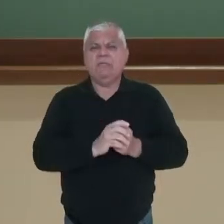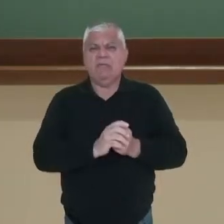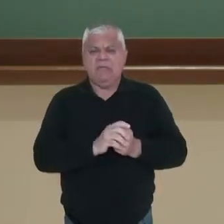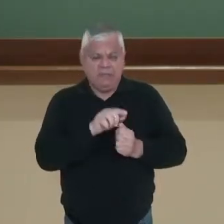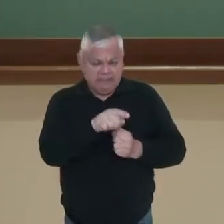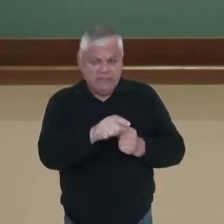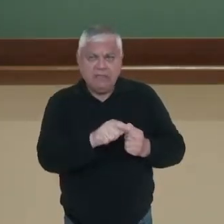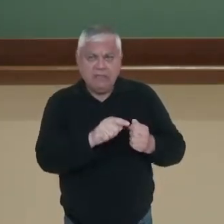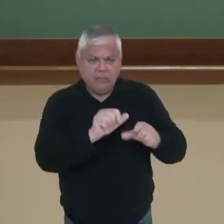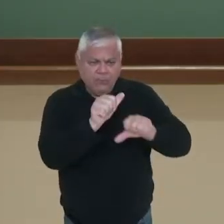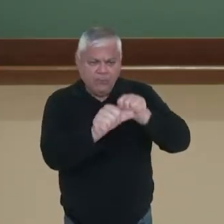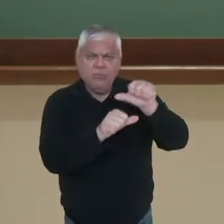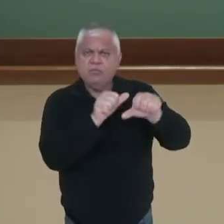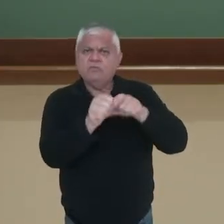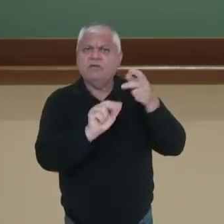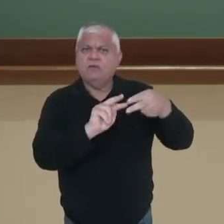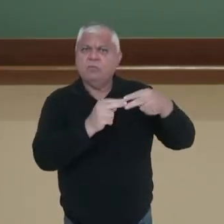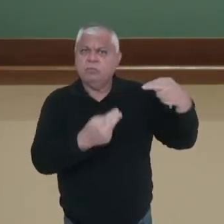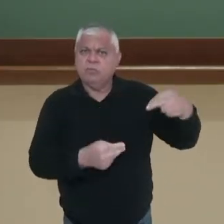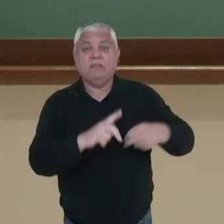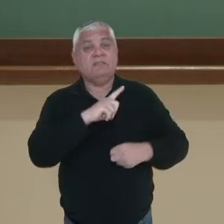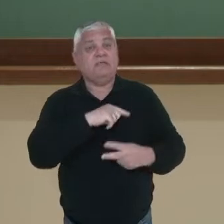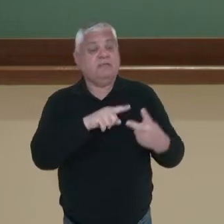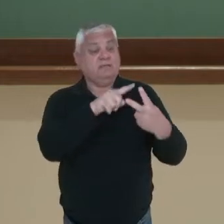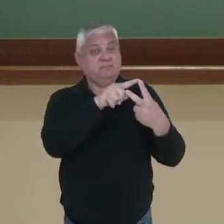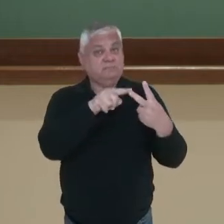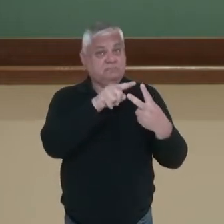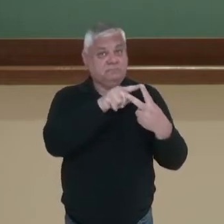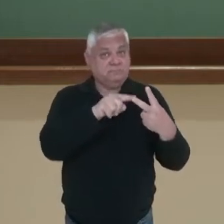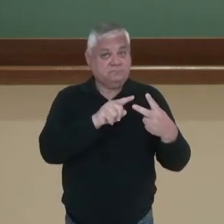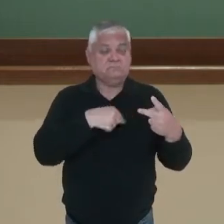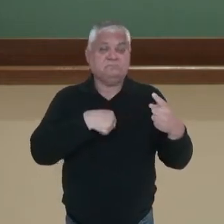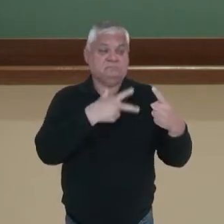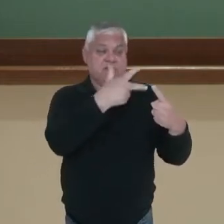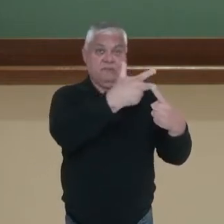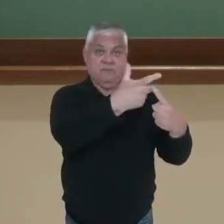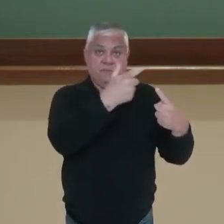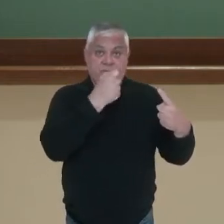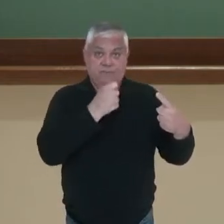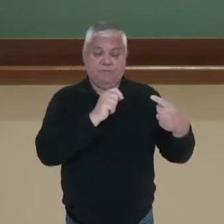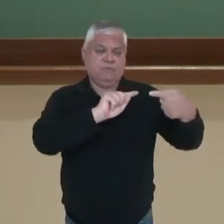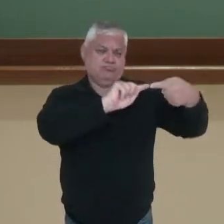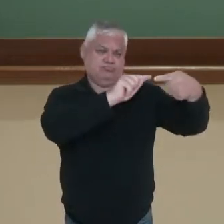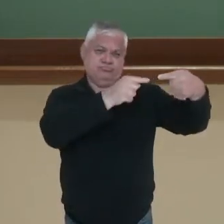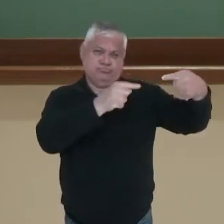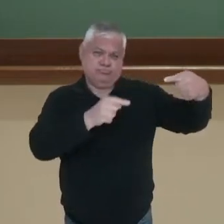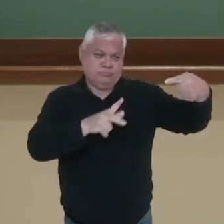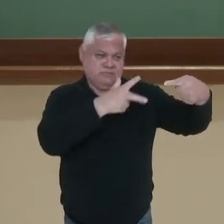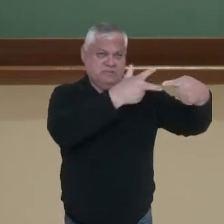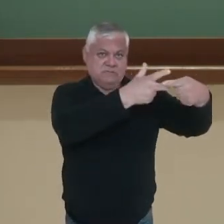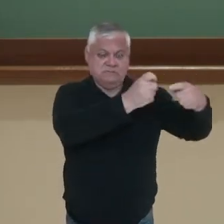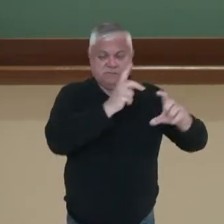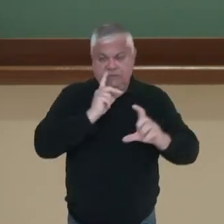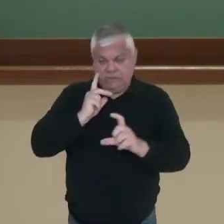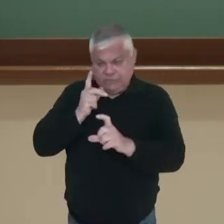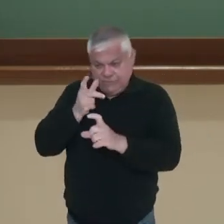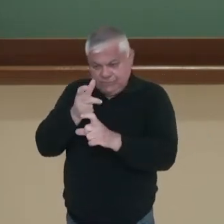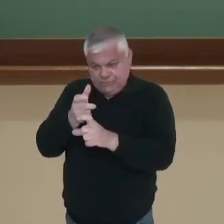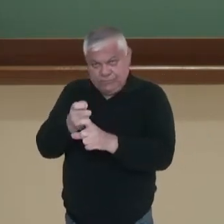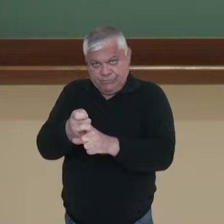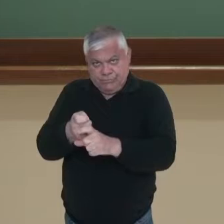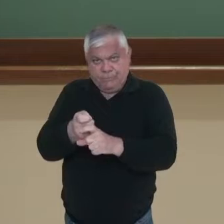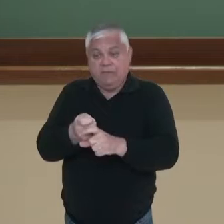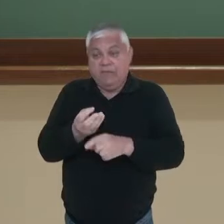geneticamente modificado? Ele pode ser de duas formas. Ou eu peguei um gene de interesse e coloquei naquele organismo, então